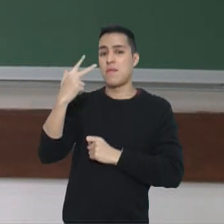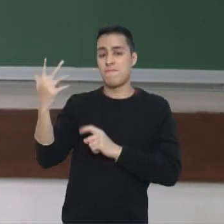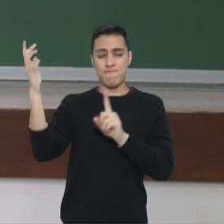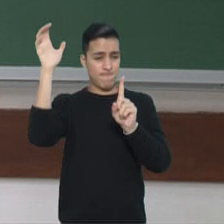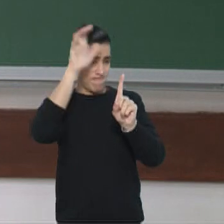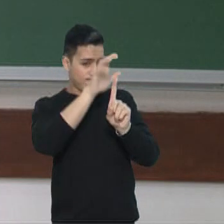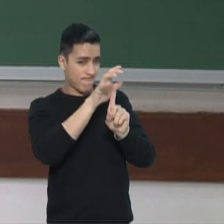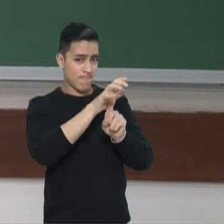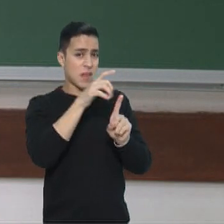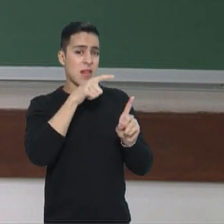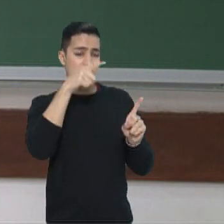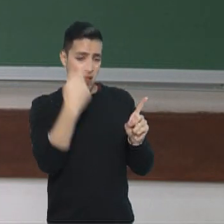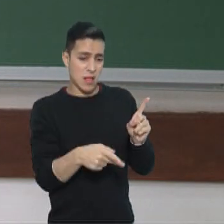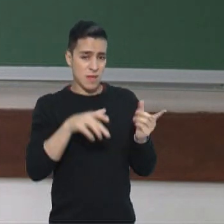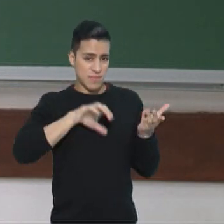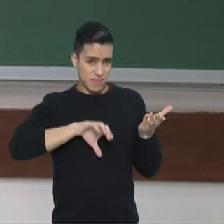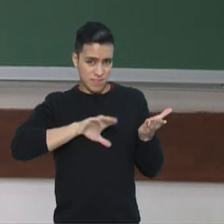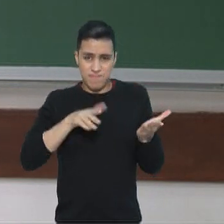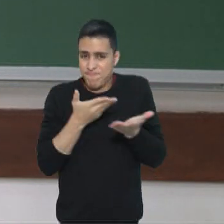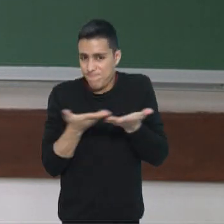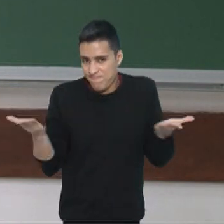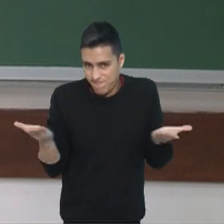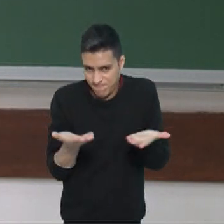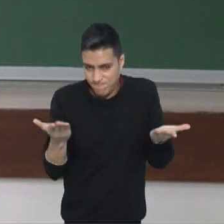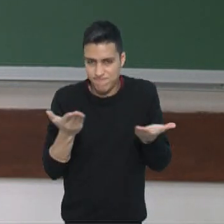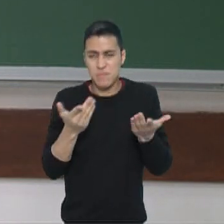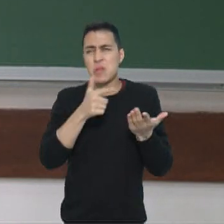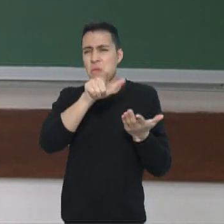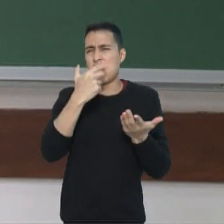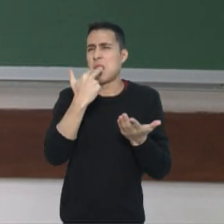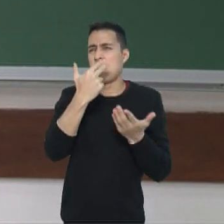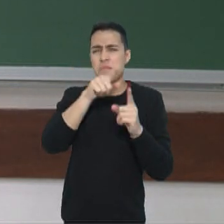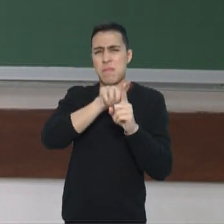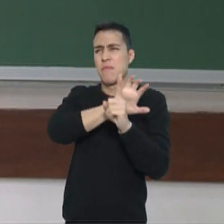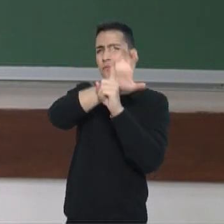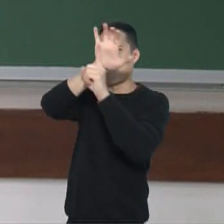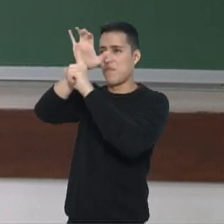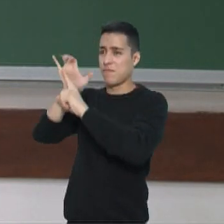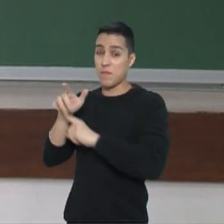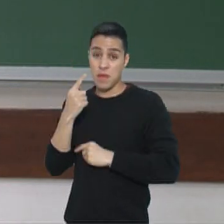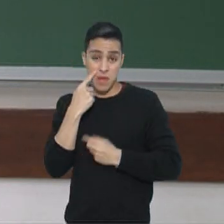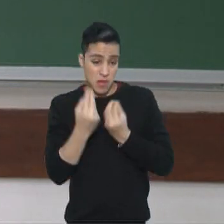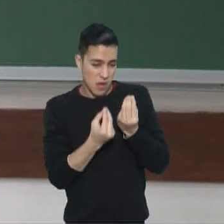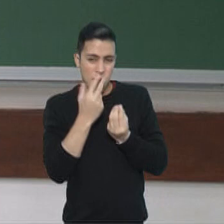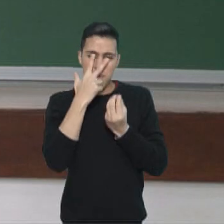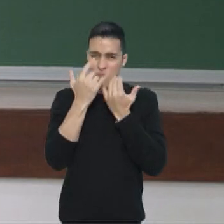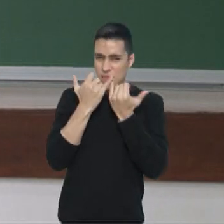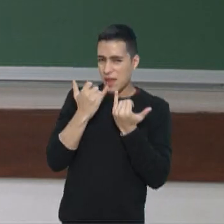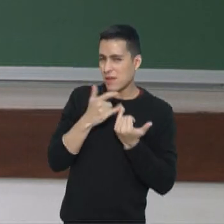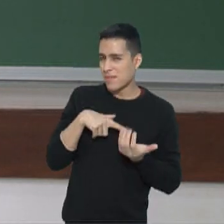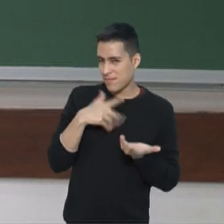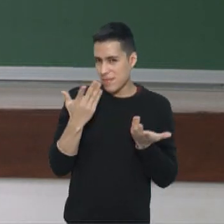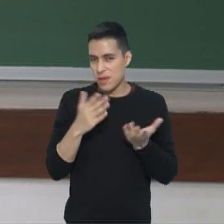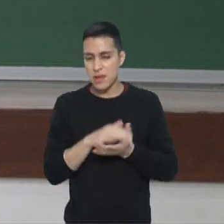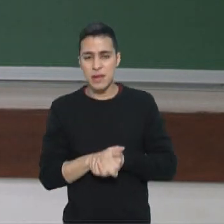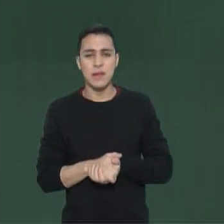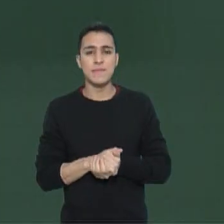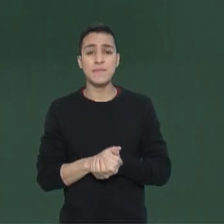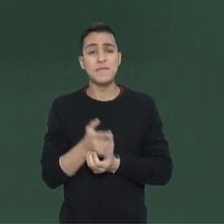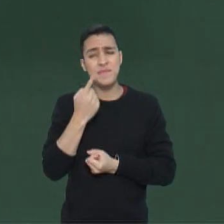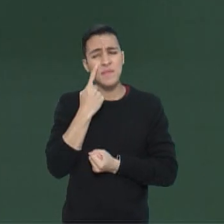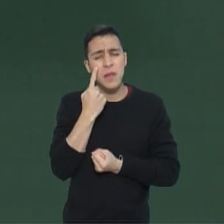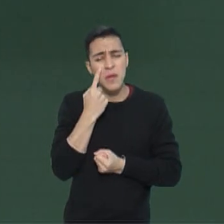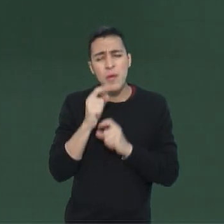muito a nossa língua portuguesa, entre outros idiomas, tá ok? Vejam como é parecido, né? E aqui, pessoal,